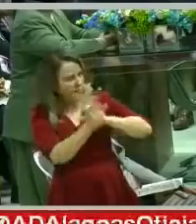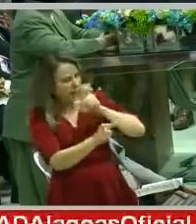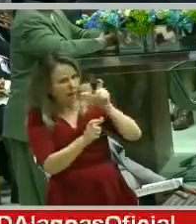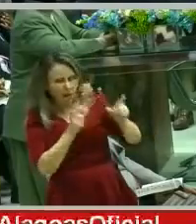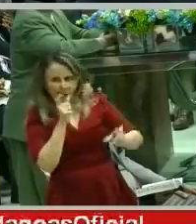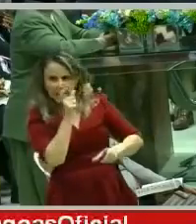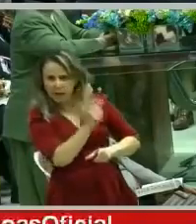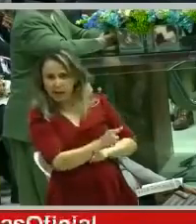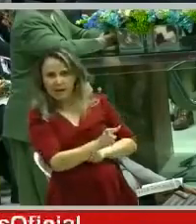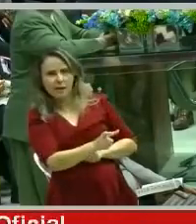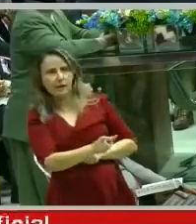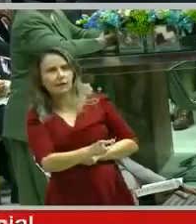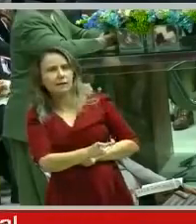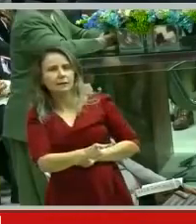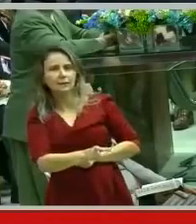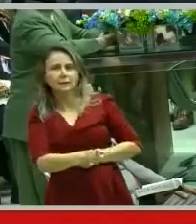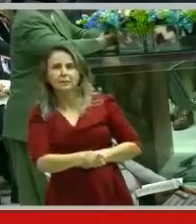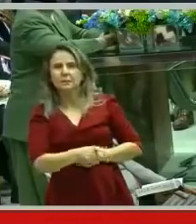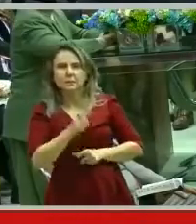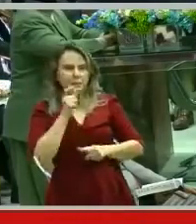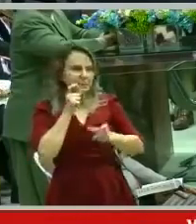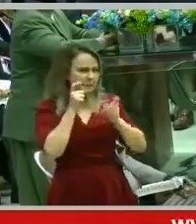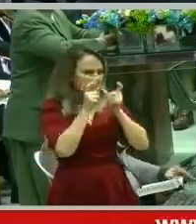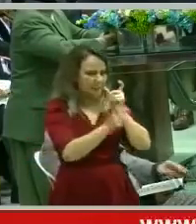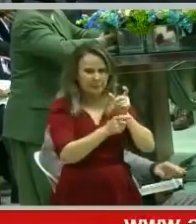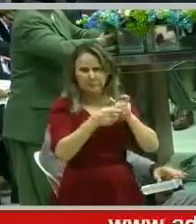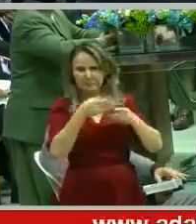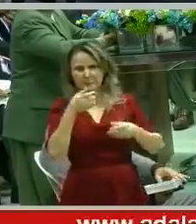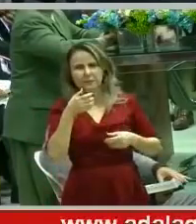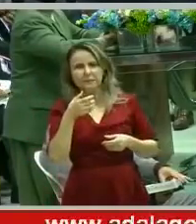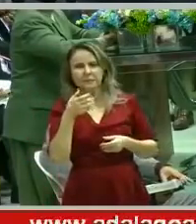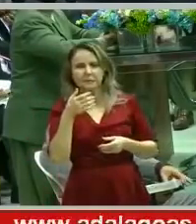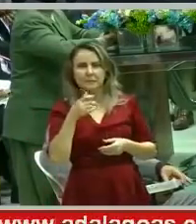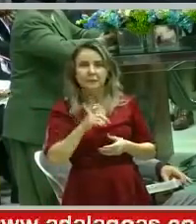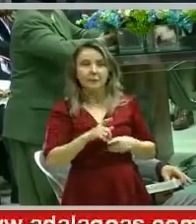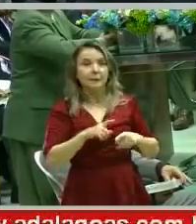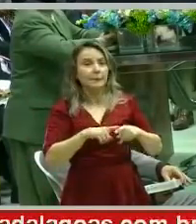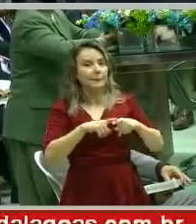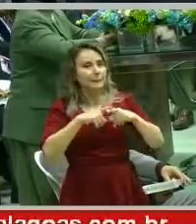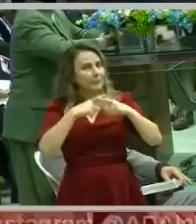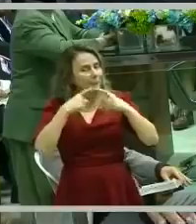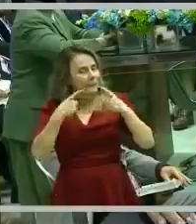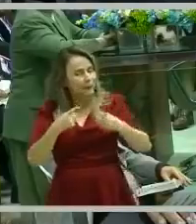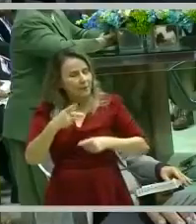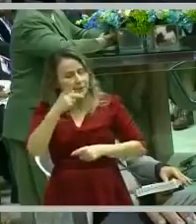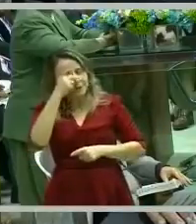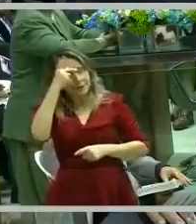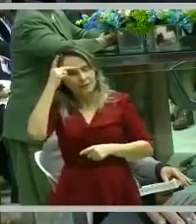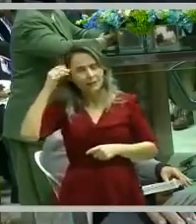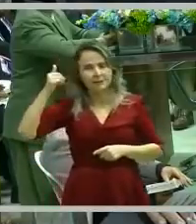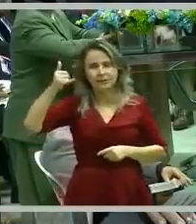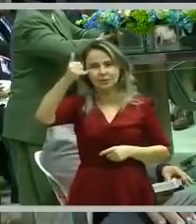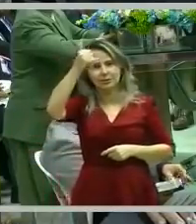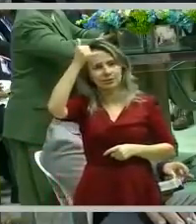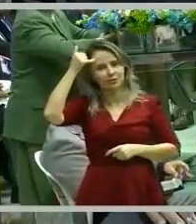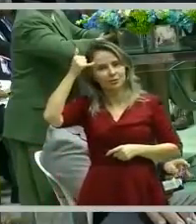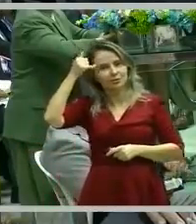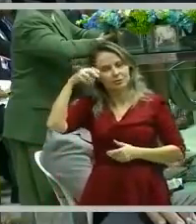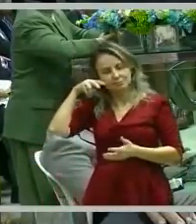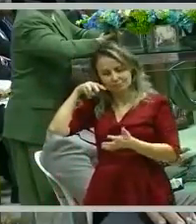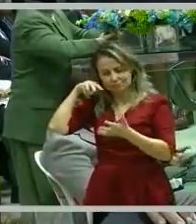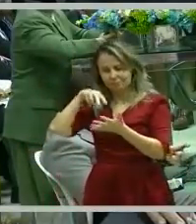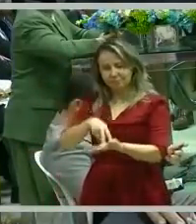disse palavras pejorativas, palavras de desânimo. Mas quem é ungido vence.